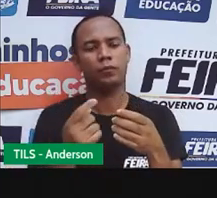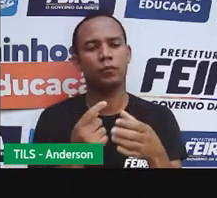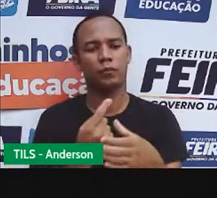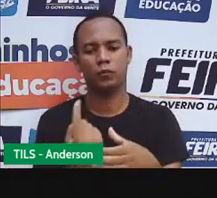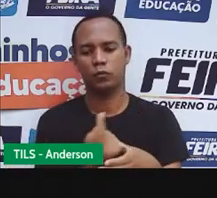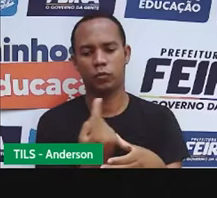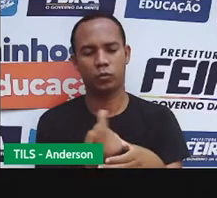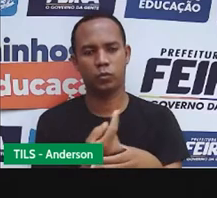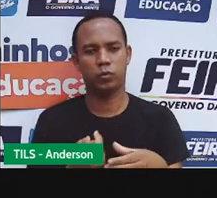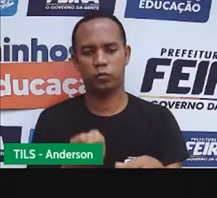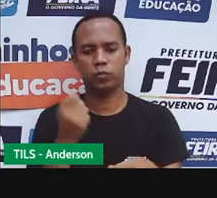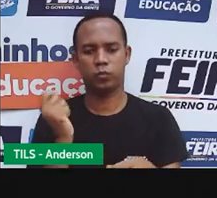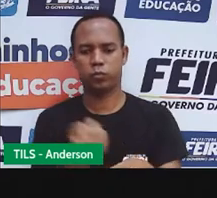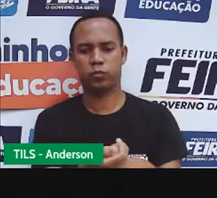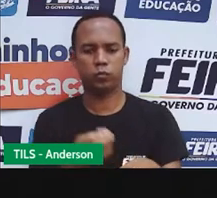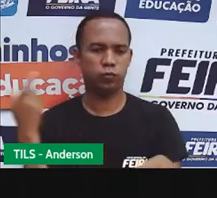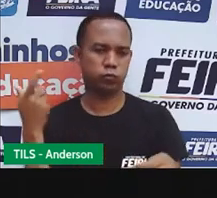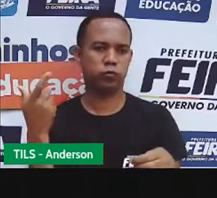um zunido.